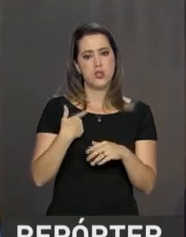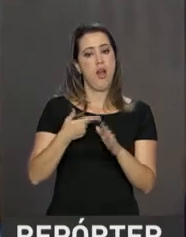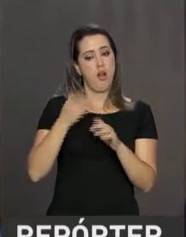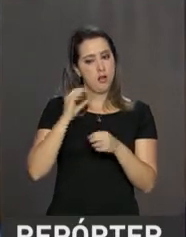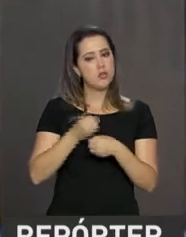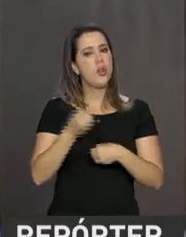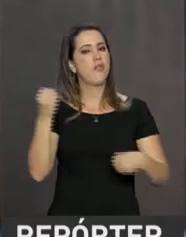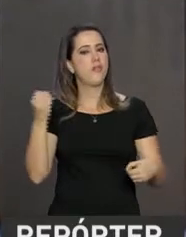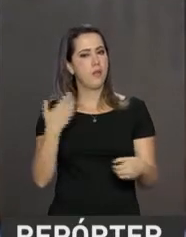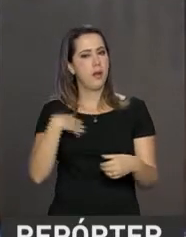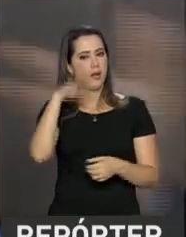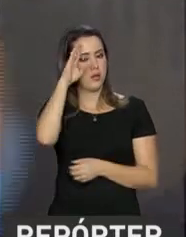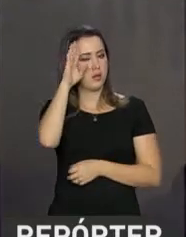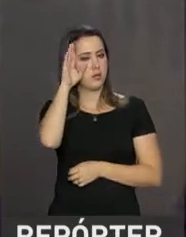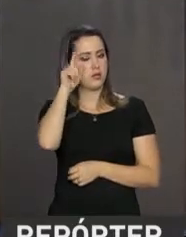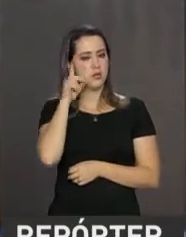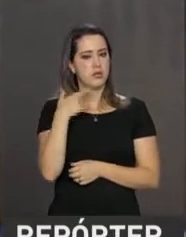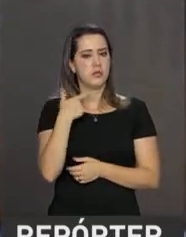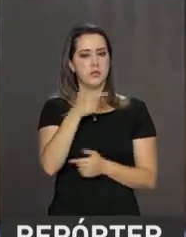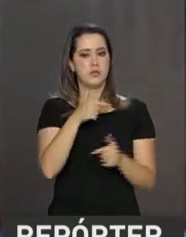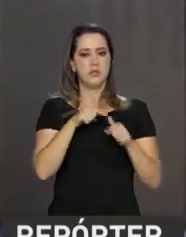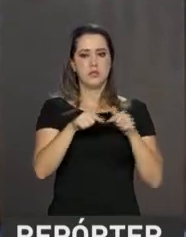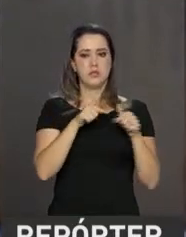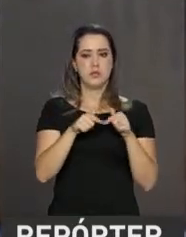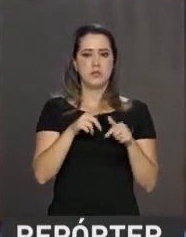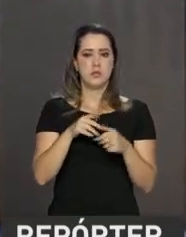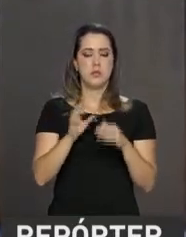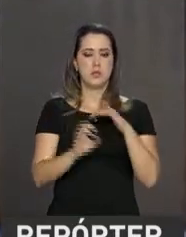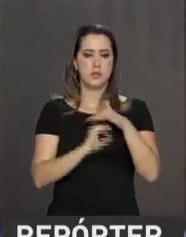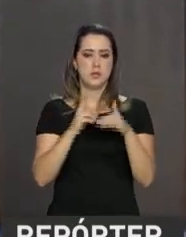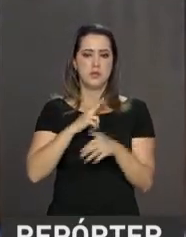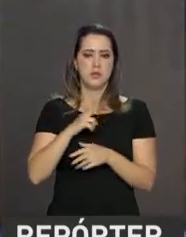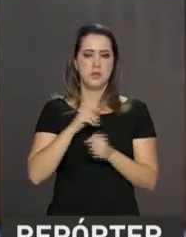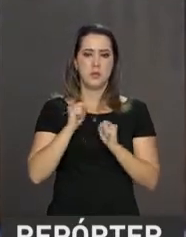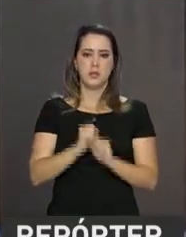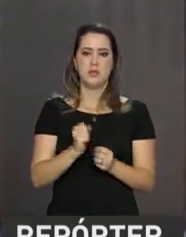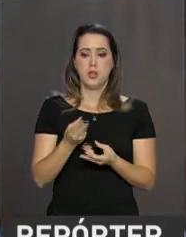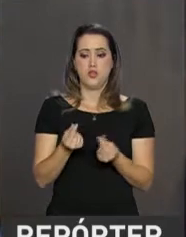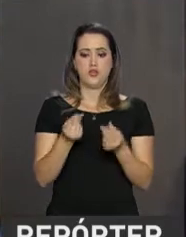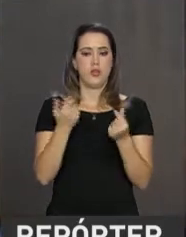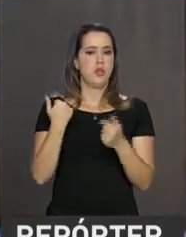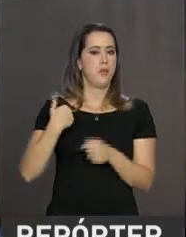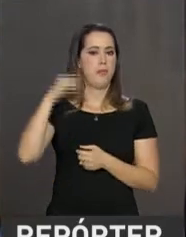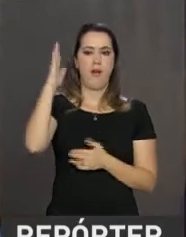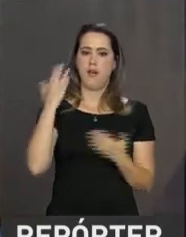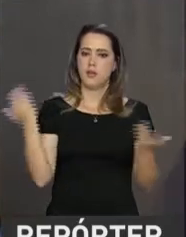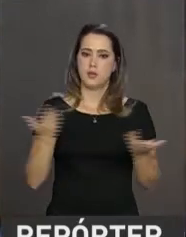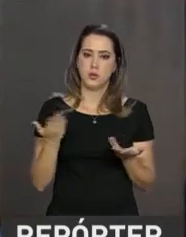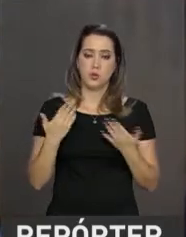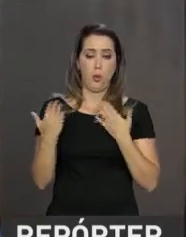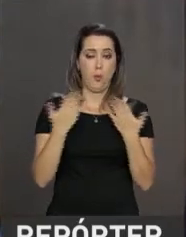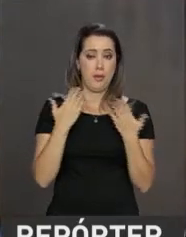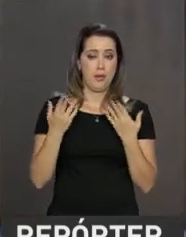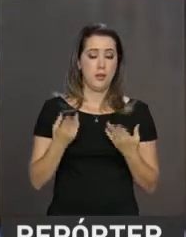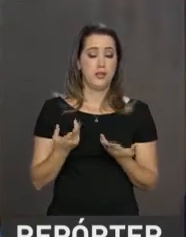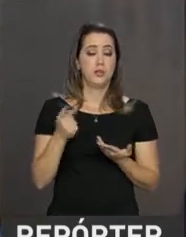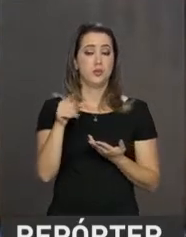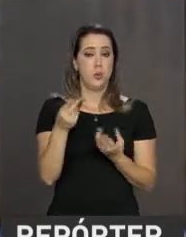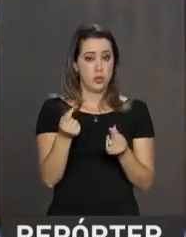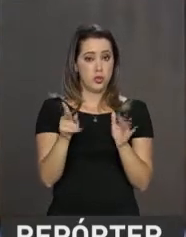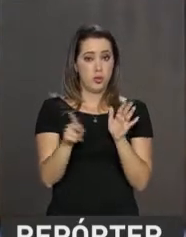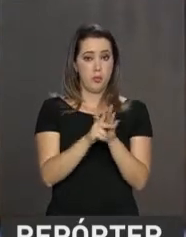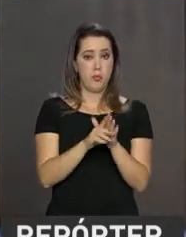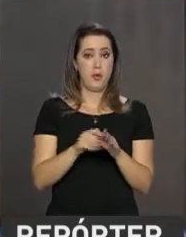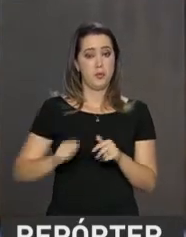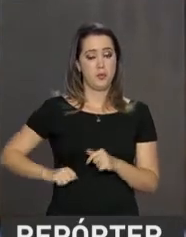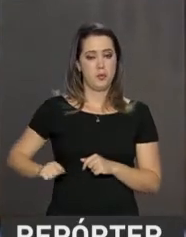faculdade. Se fosse trabalhar na iniciativa privada, poderia ganhar muito mais do que ganha um servidor público. Então tem que ter